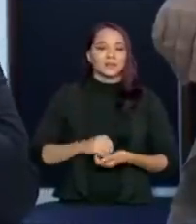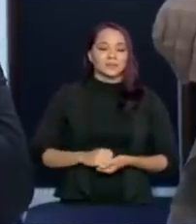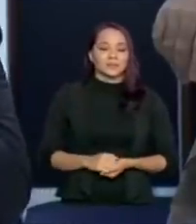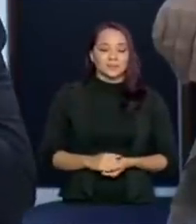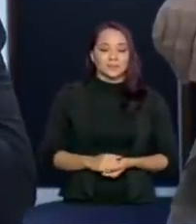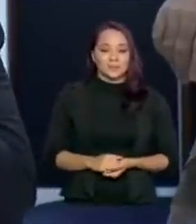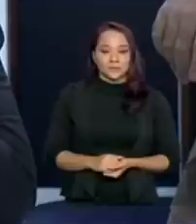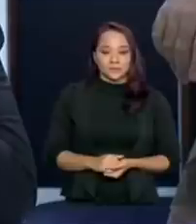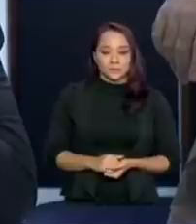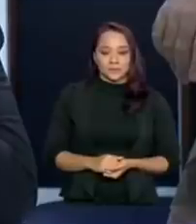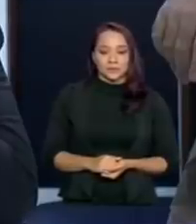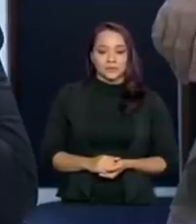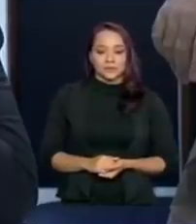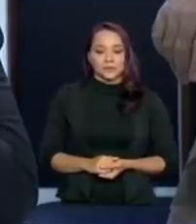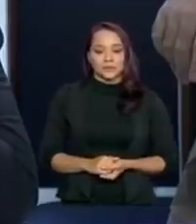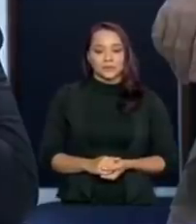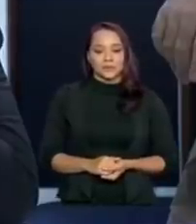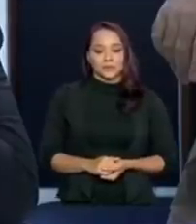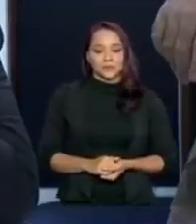ir.